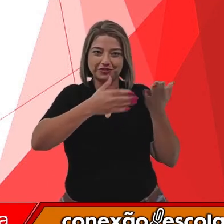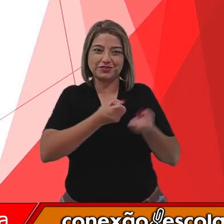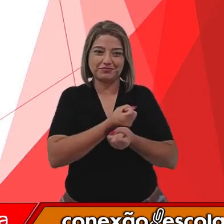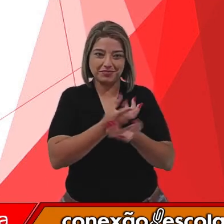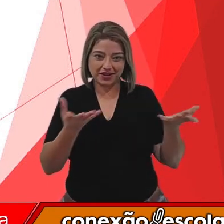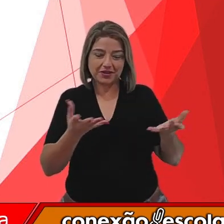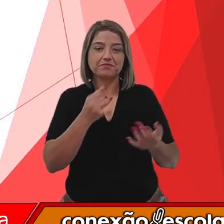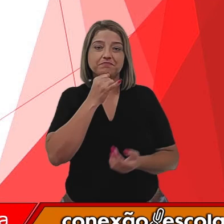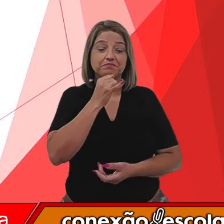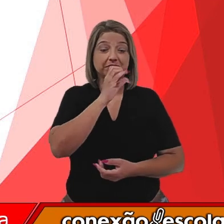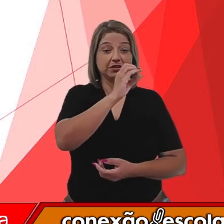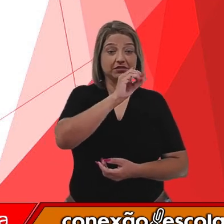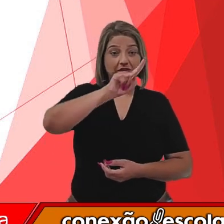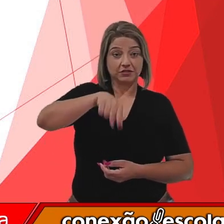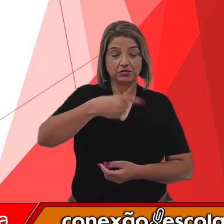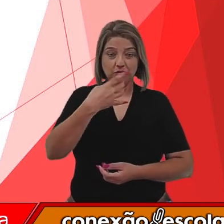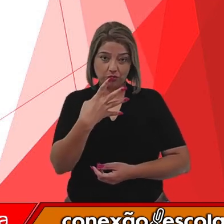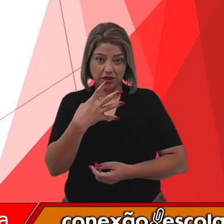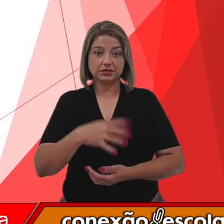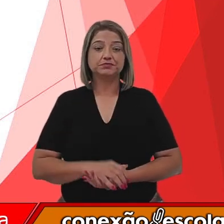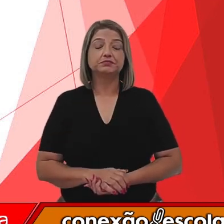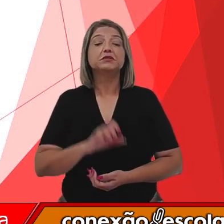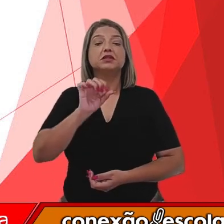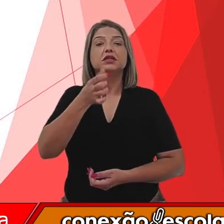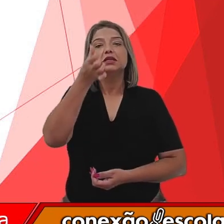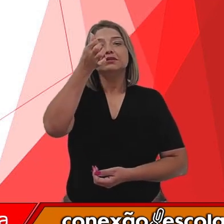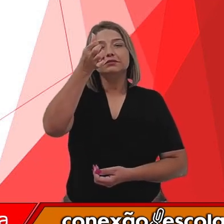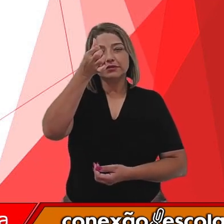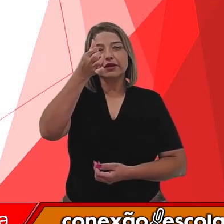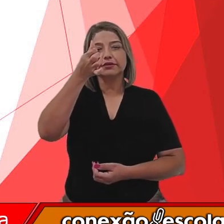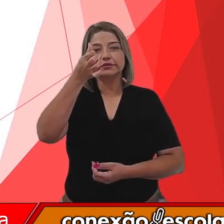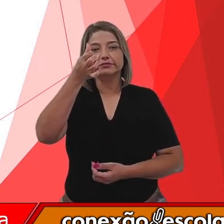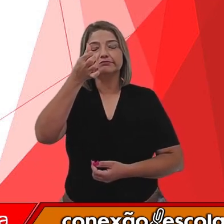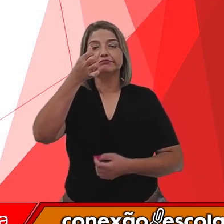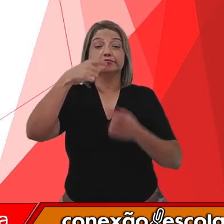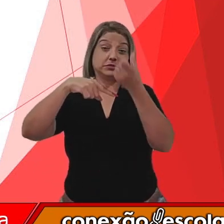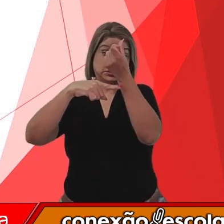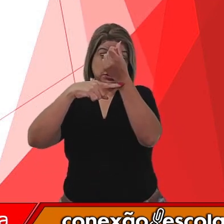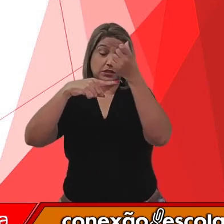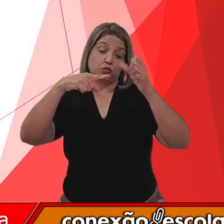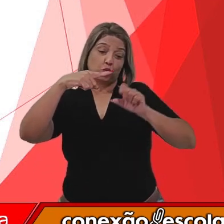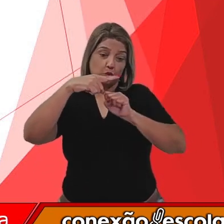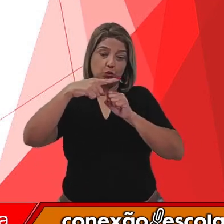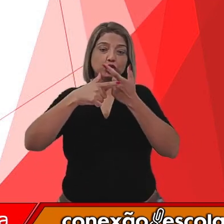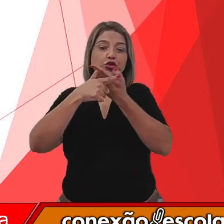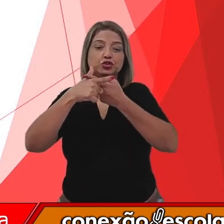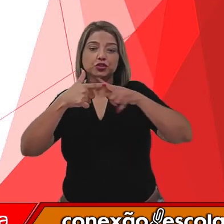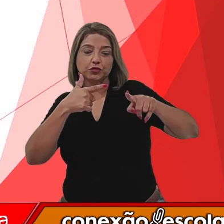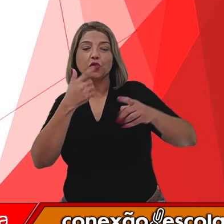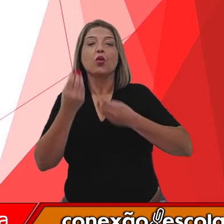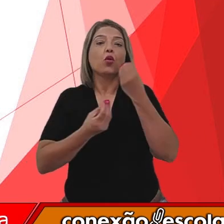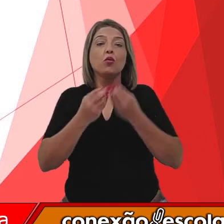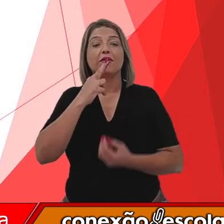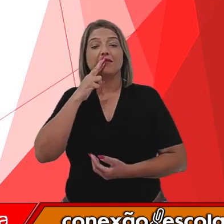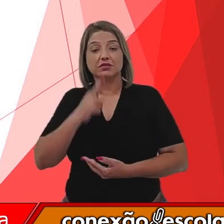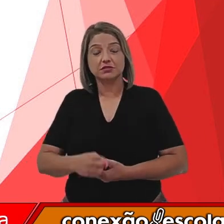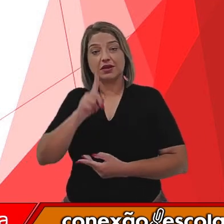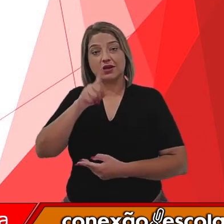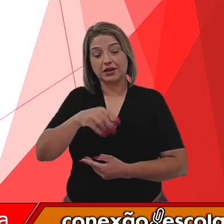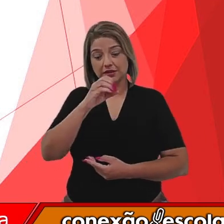dividir 6 por 8, eu vou ter 0,75. Então, qual desses números é